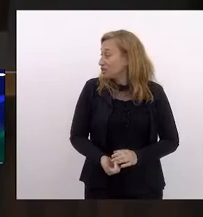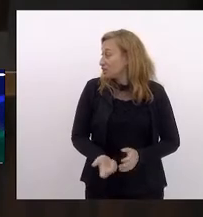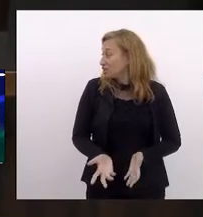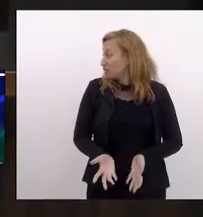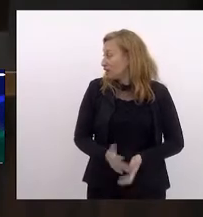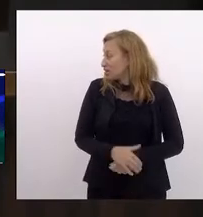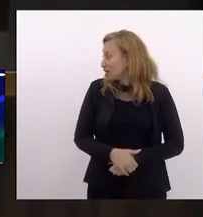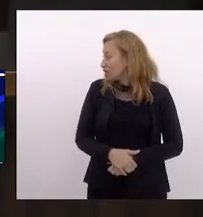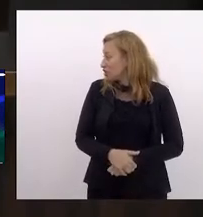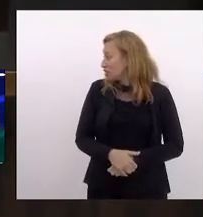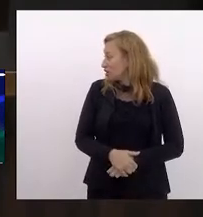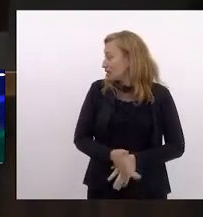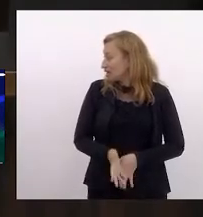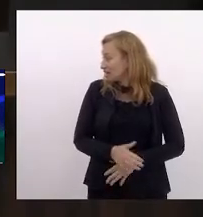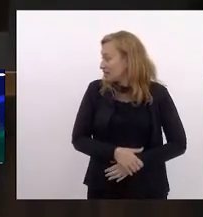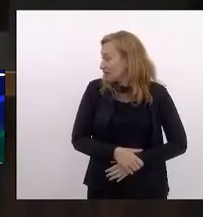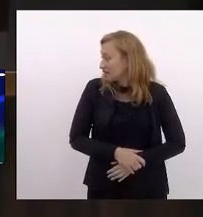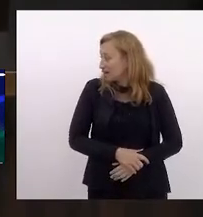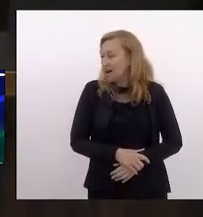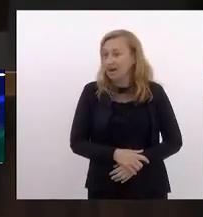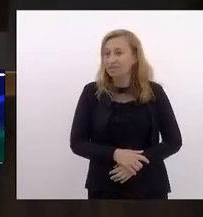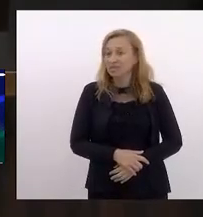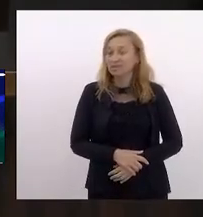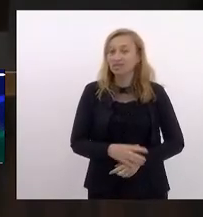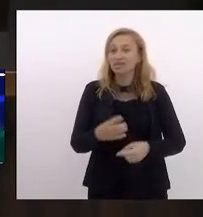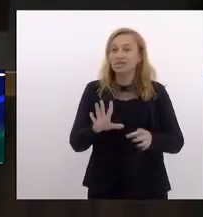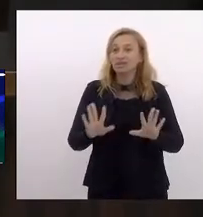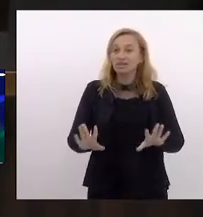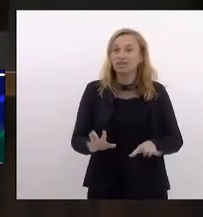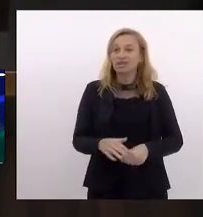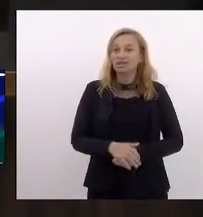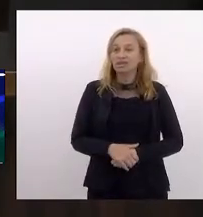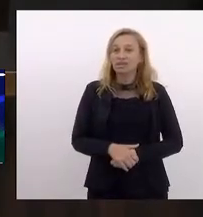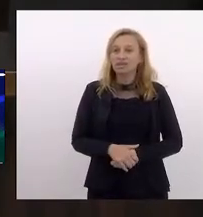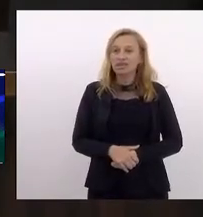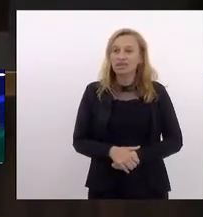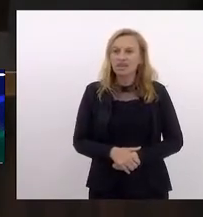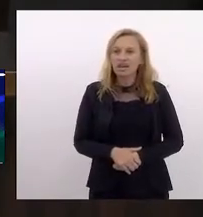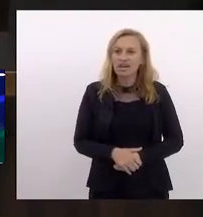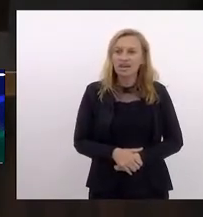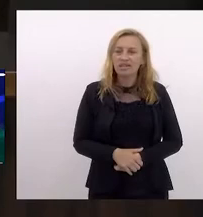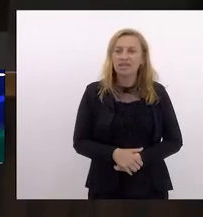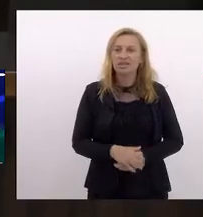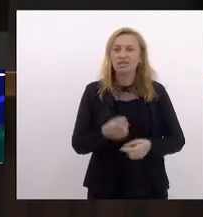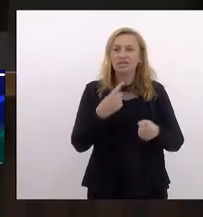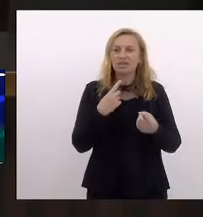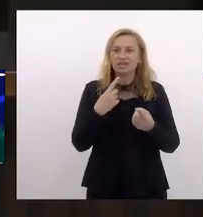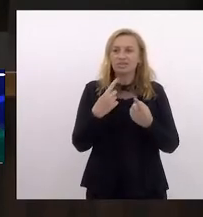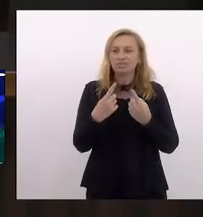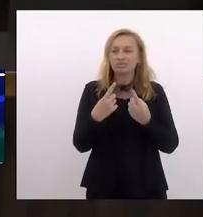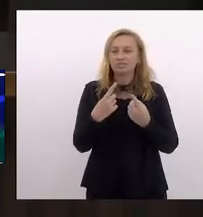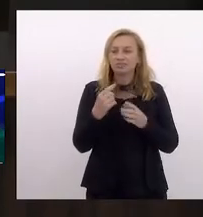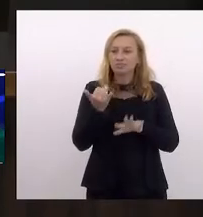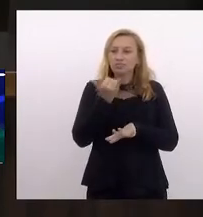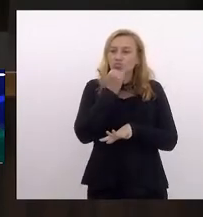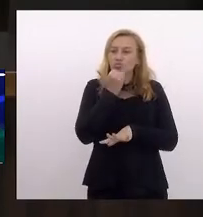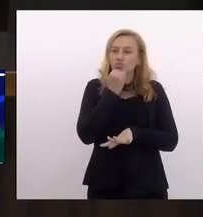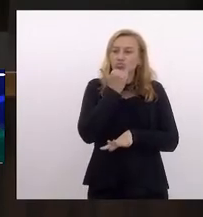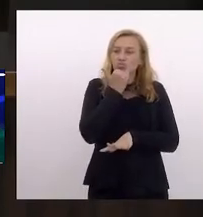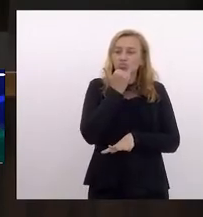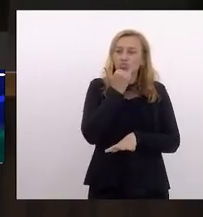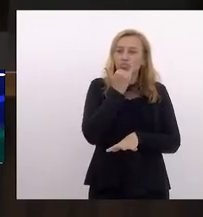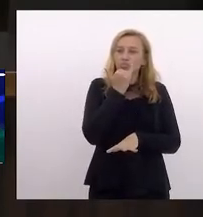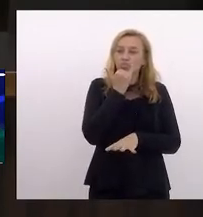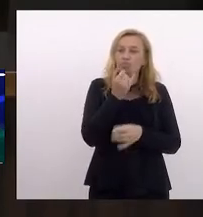e para discutir Deputado Átila Nunes a Oi desculpa desculpa